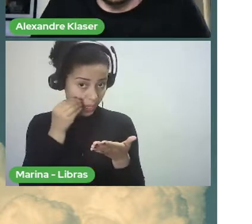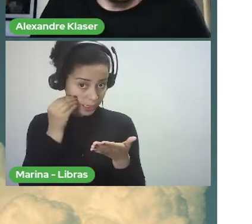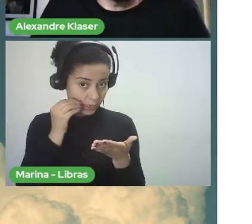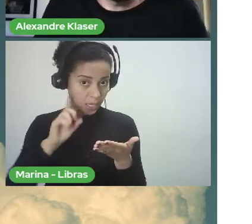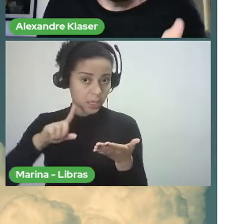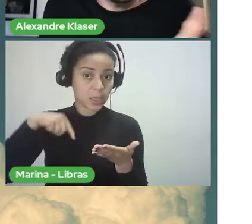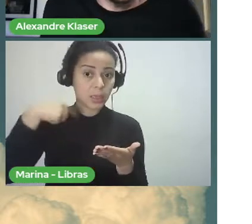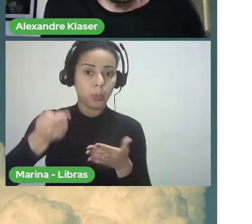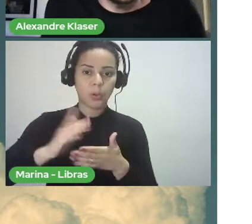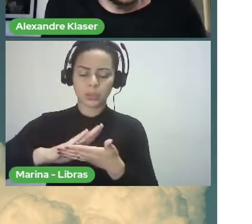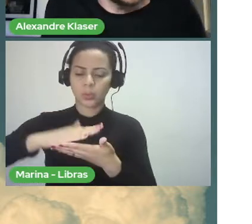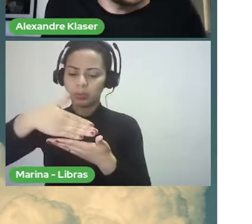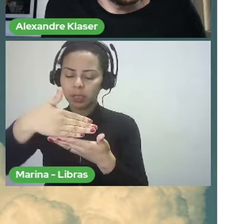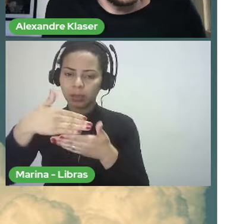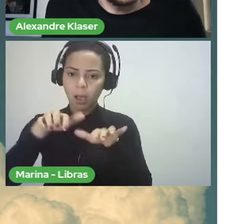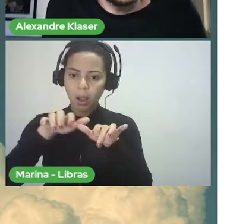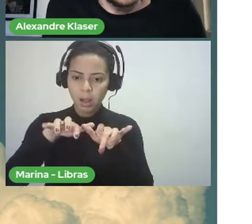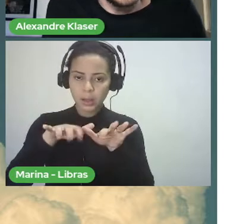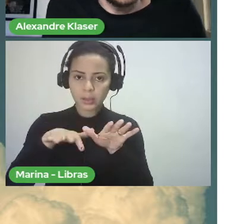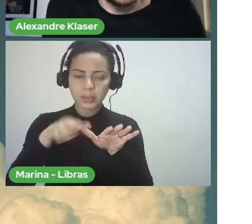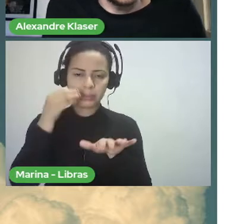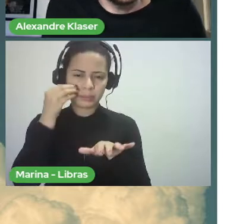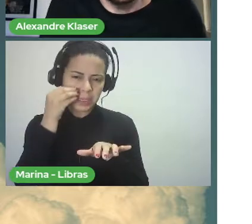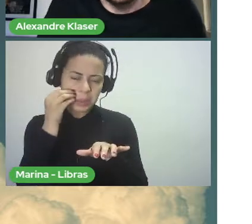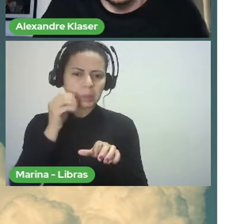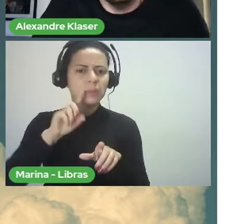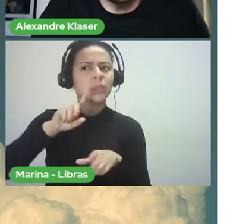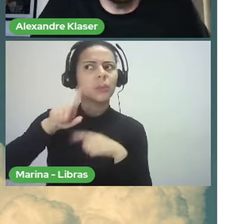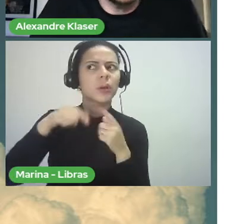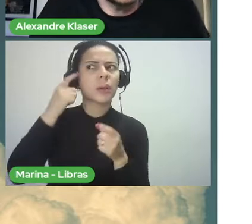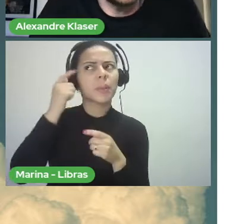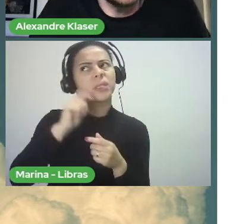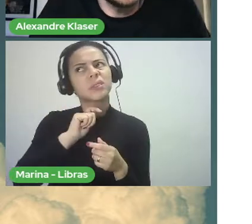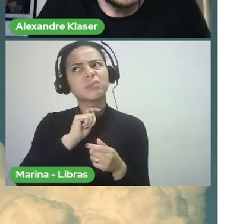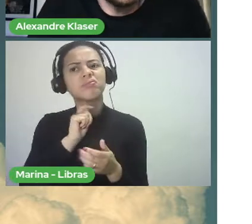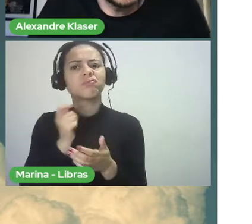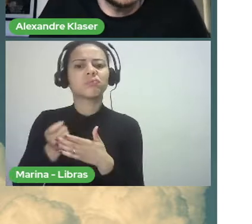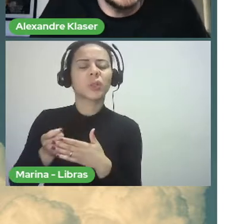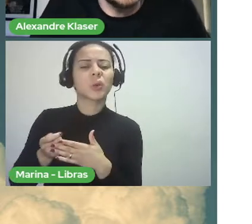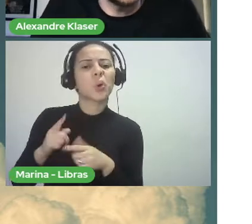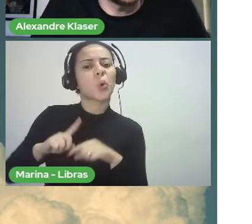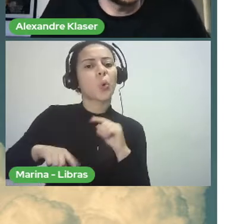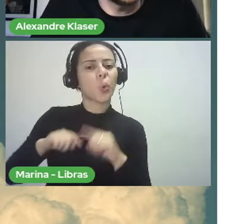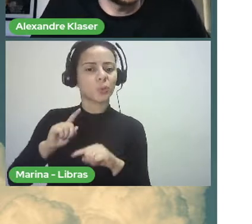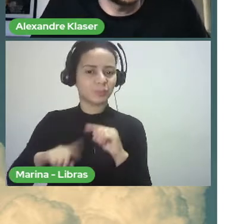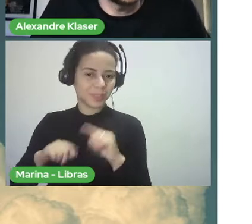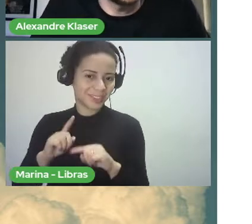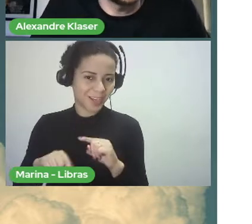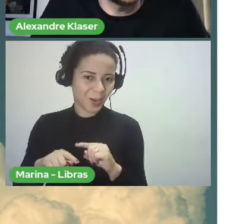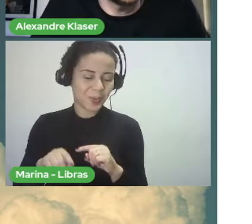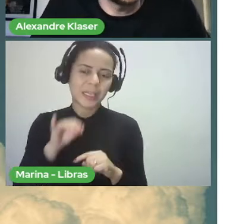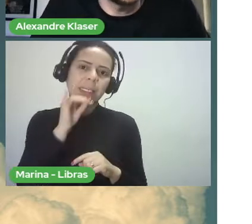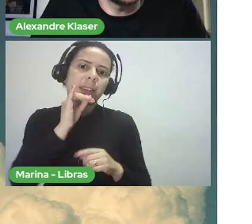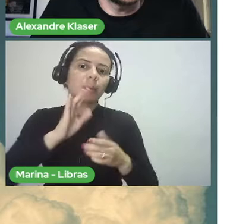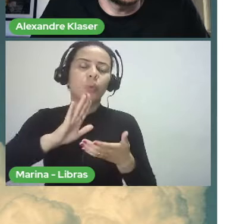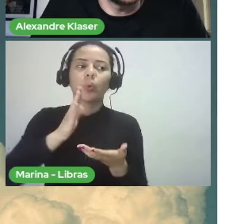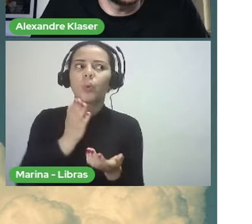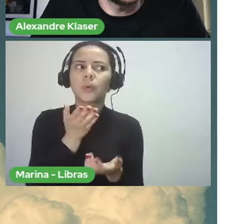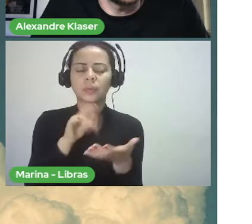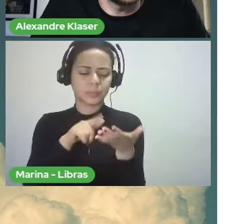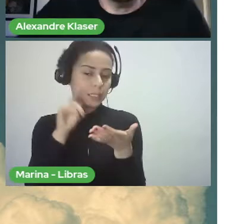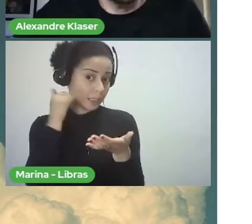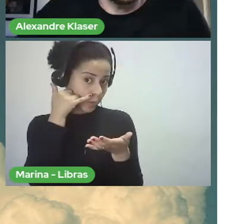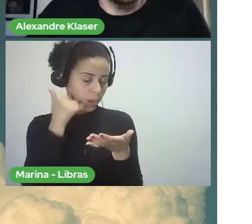computador, eventualmente elas podem passar por um ponto físico. A gente pode falar, por exemplo, de uma questão de compras online, de entrega de comida online. Ela pode começar